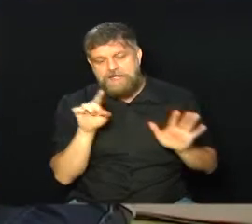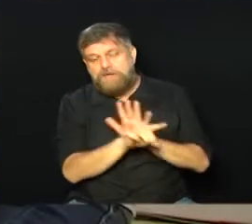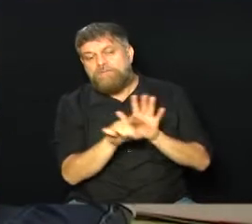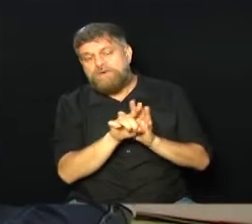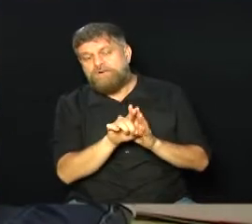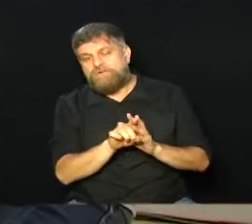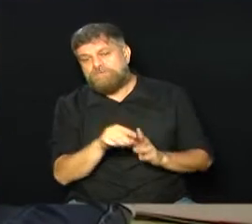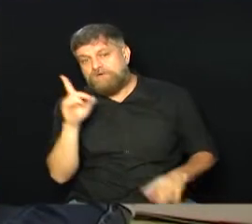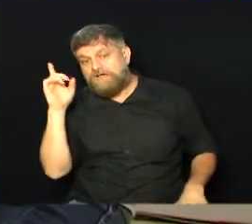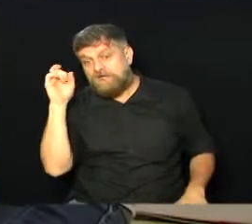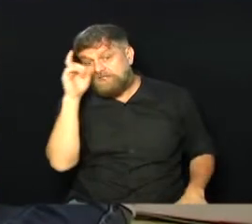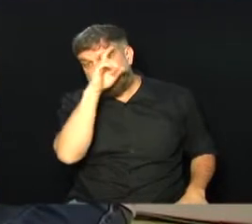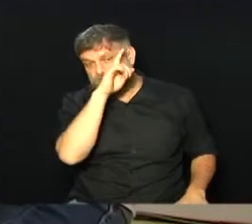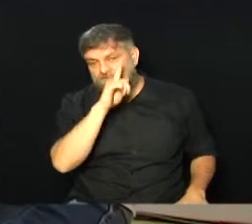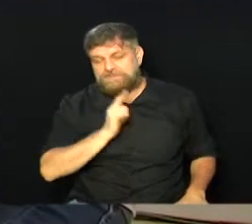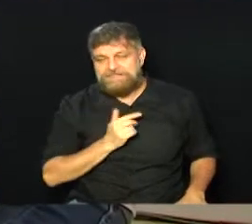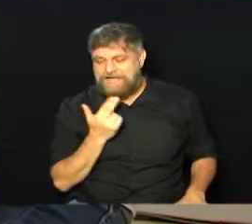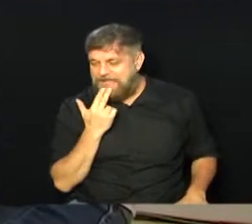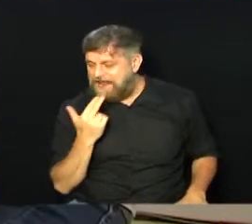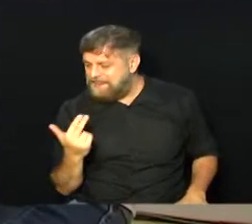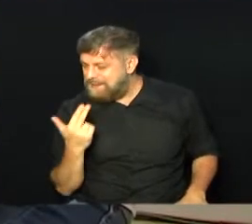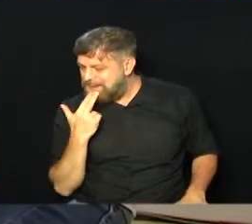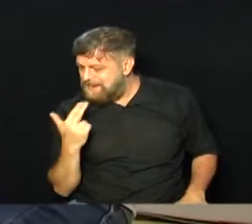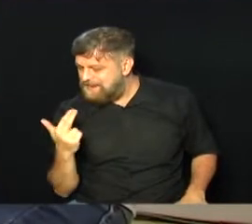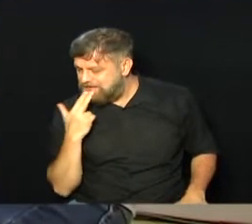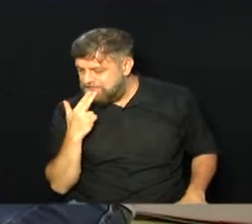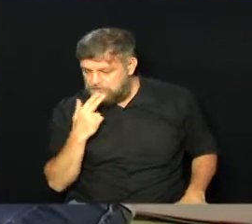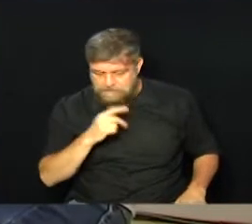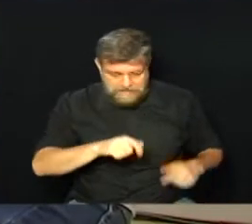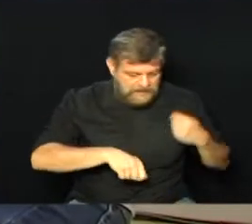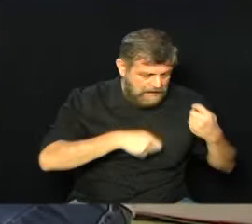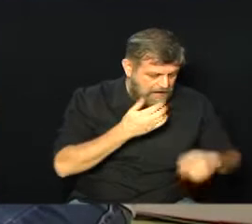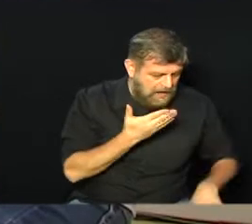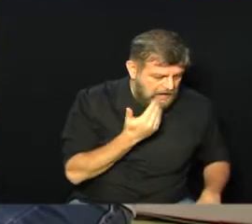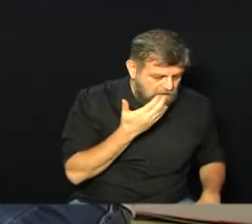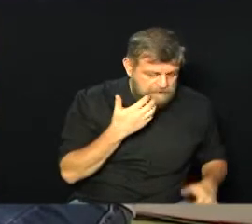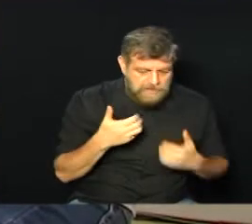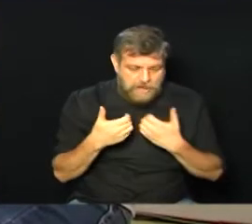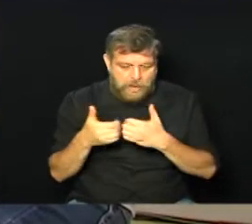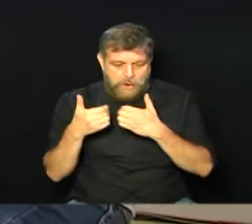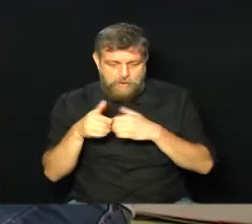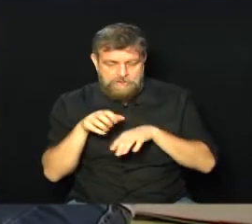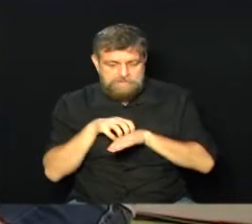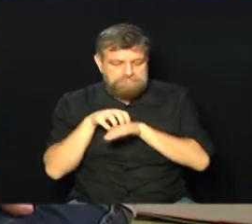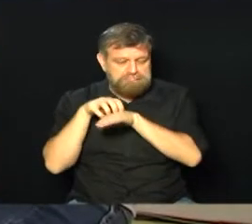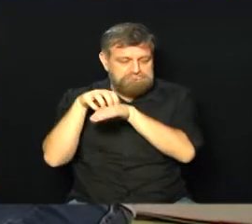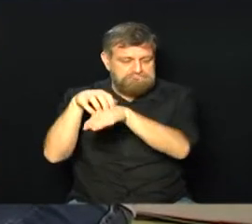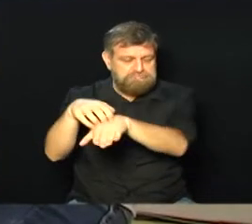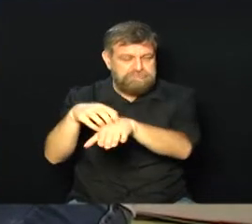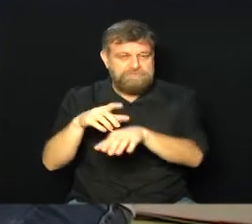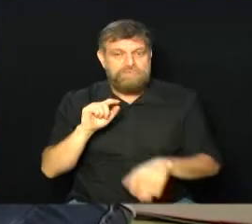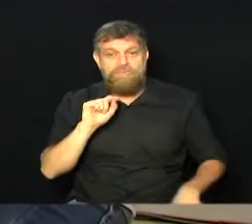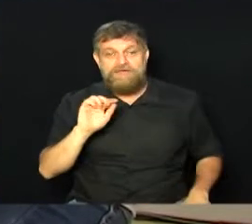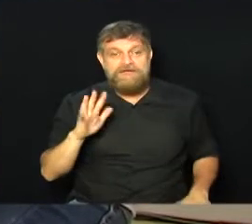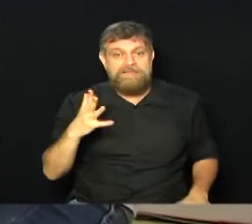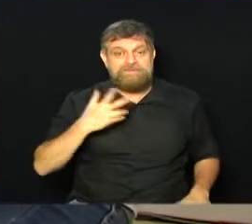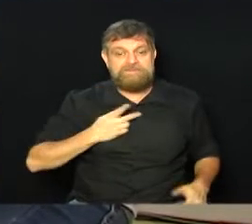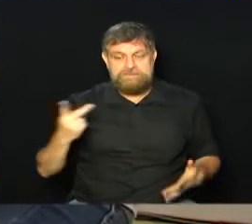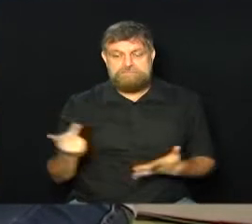que você passou? Língua, comida, transporte público, o que, que você passou de perrengue lá?